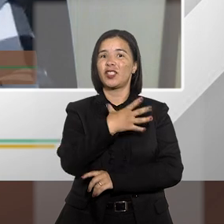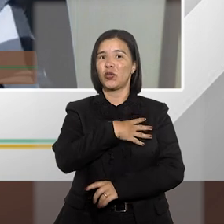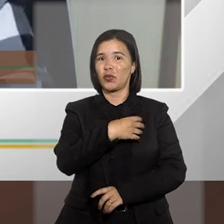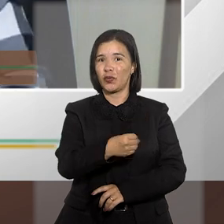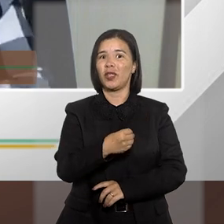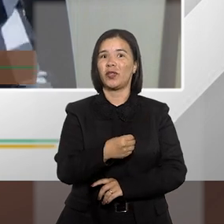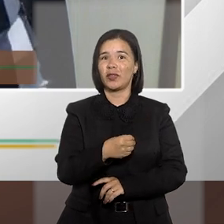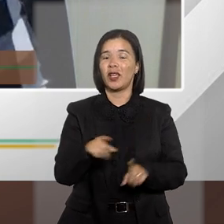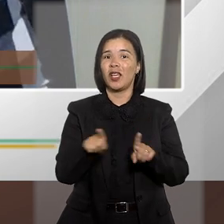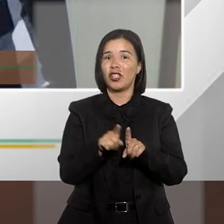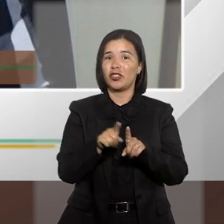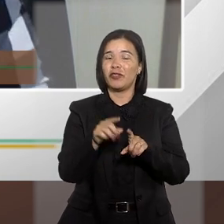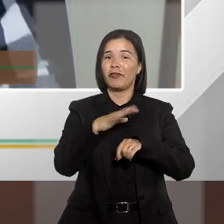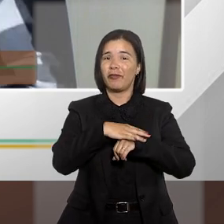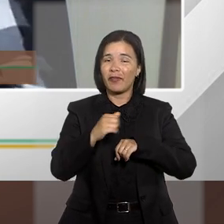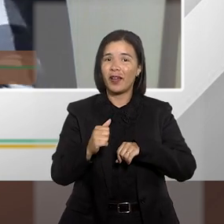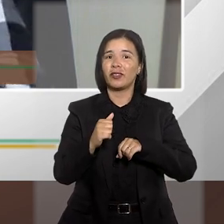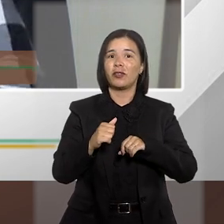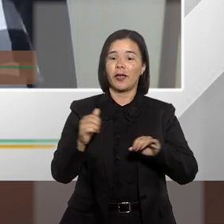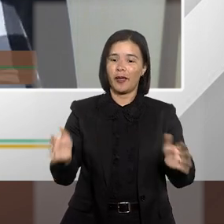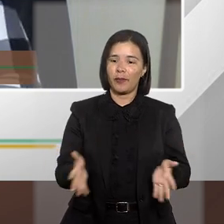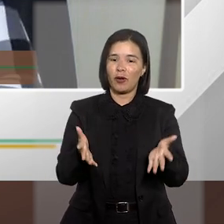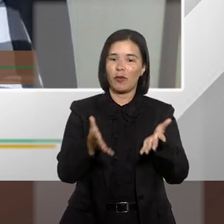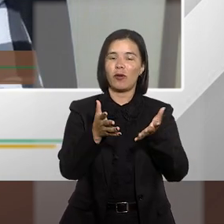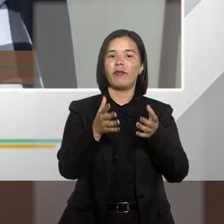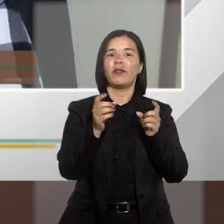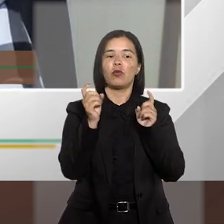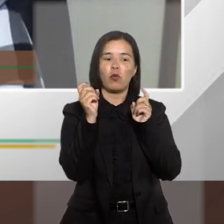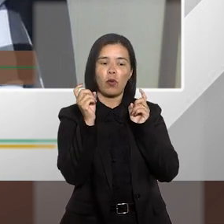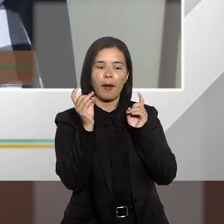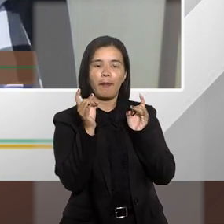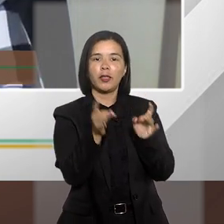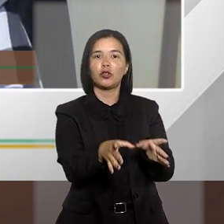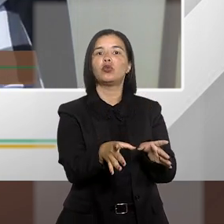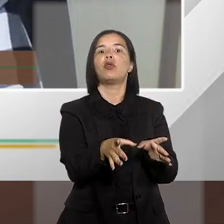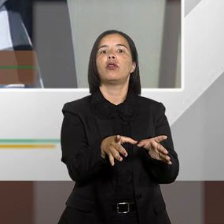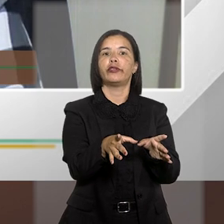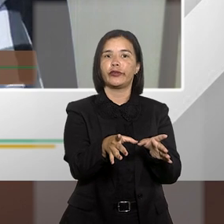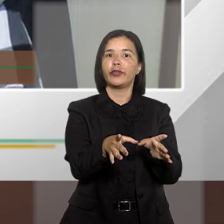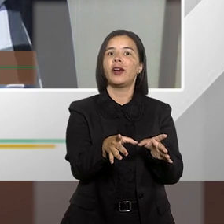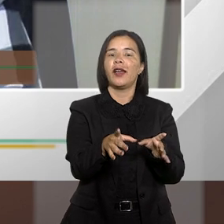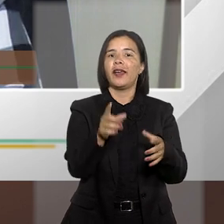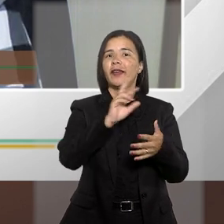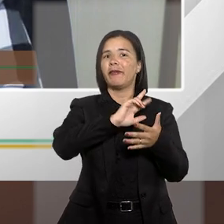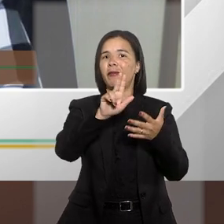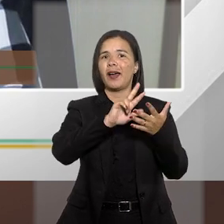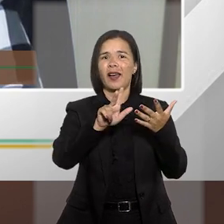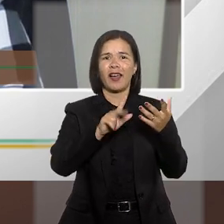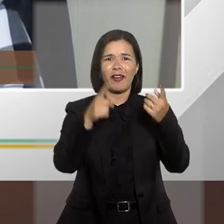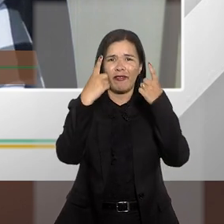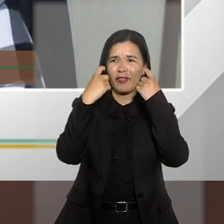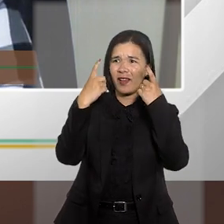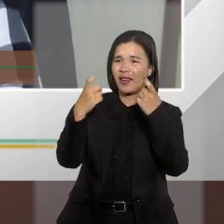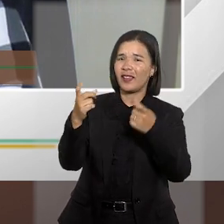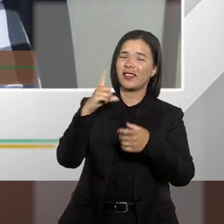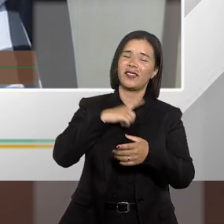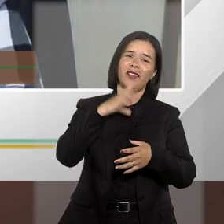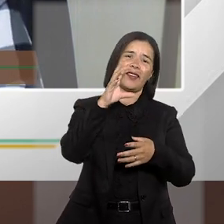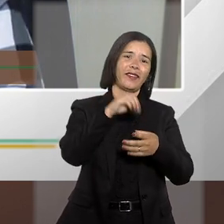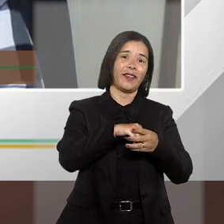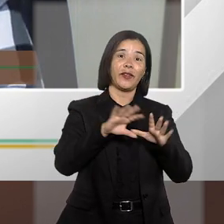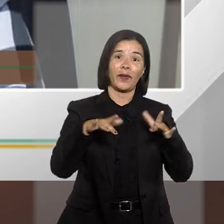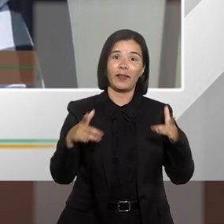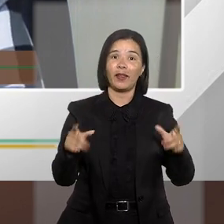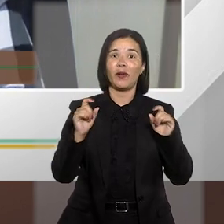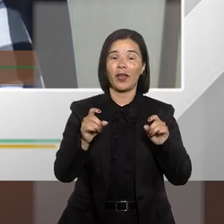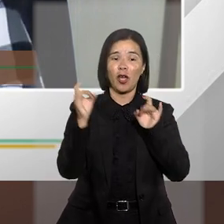rejeitar afetivamente e promover o abandono, e esse abandono gerar uma série de outras violências que ocorrem. Ou então, se não há